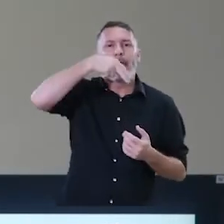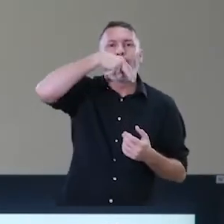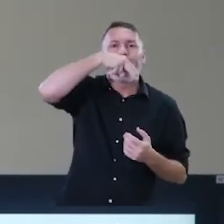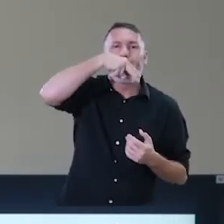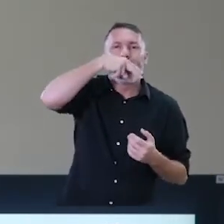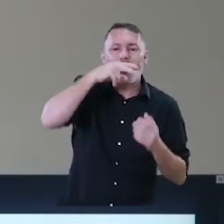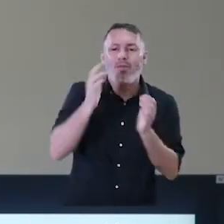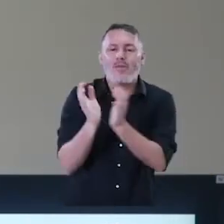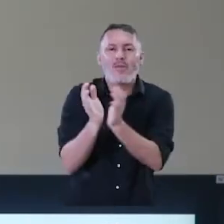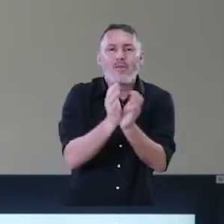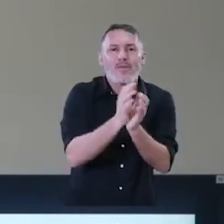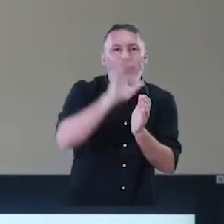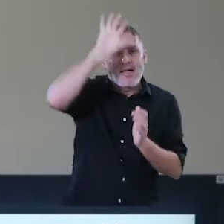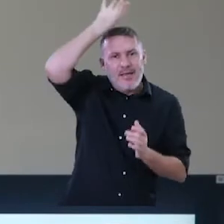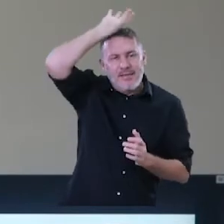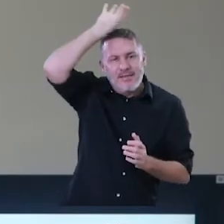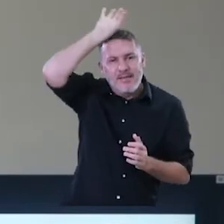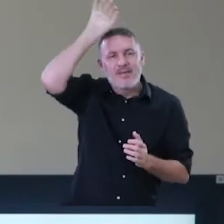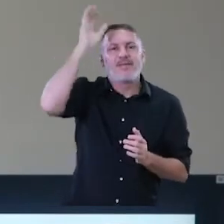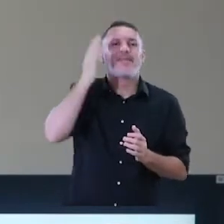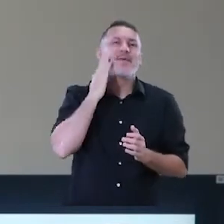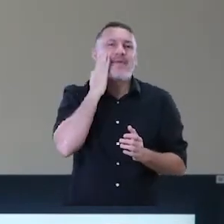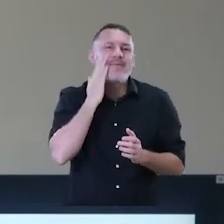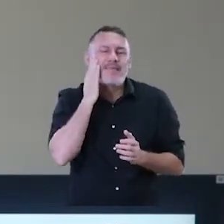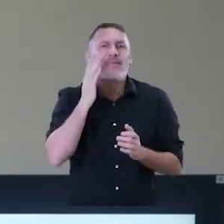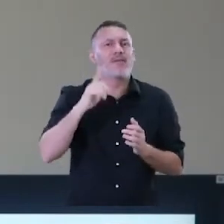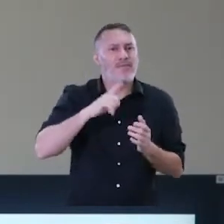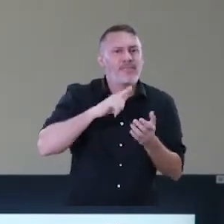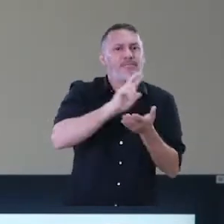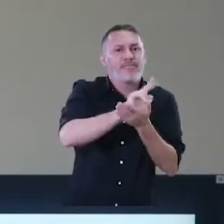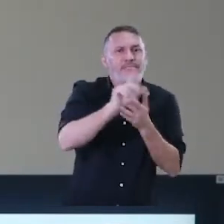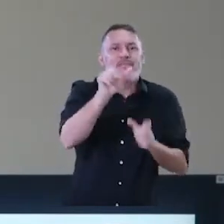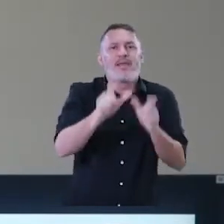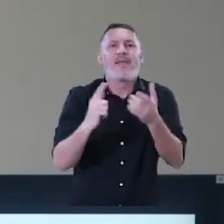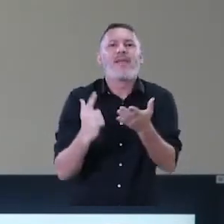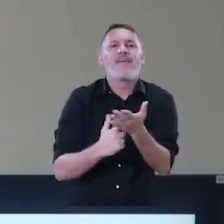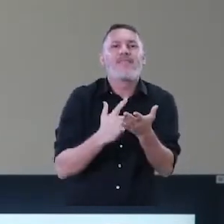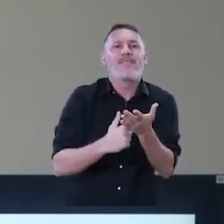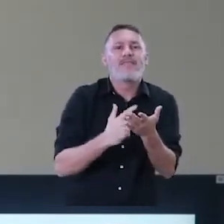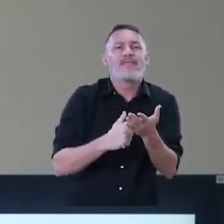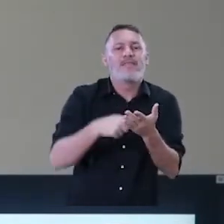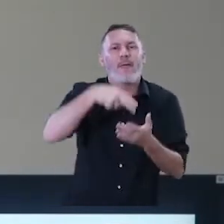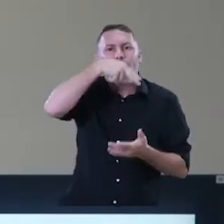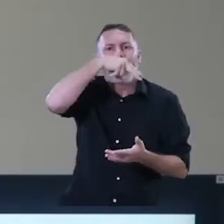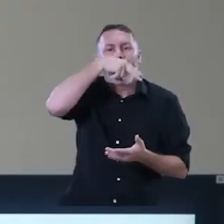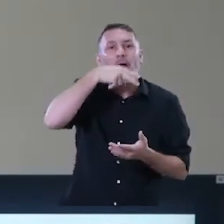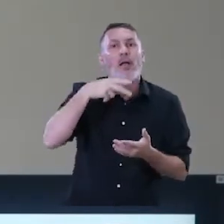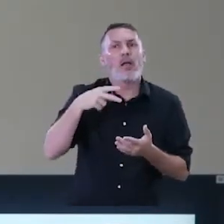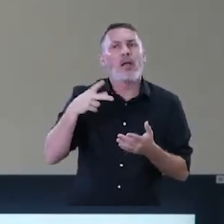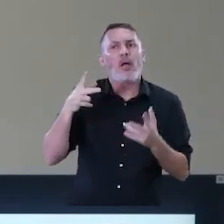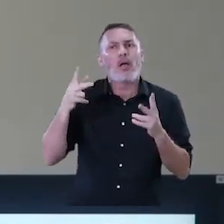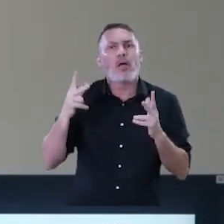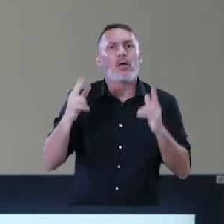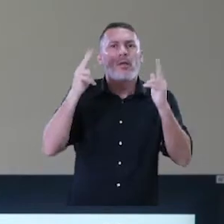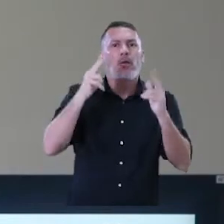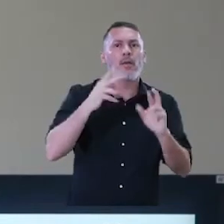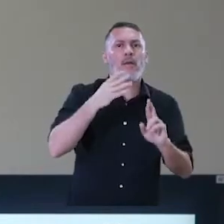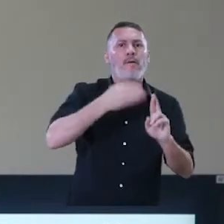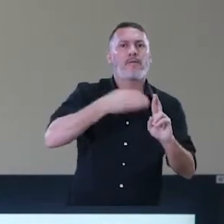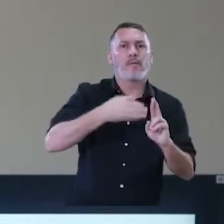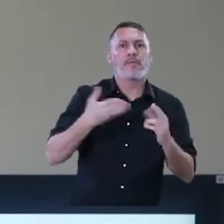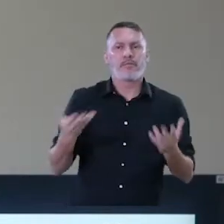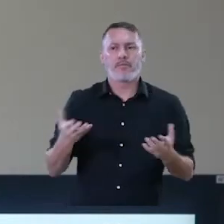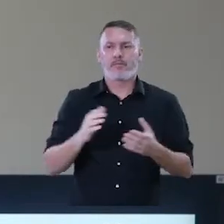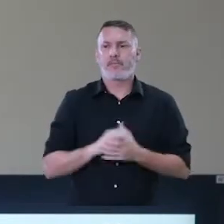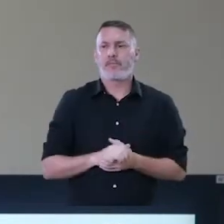Cascão, Cebolinha, a Magali. Olha que legal, como que ele trabalha isso aí. É contextualizar, é fazer referência.